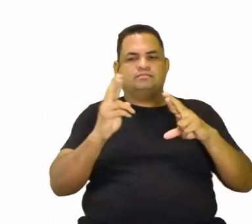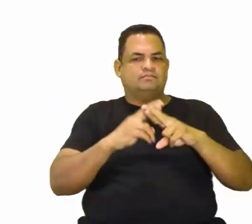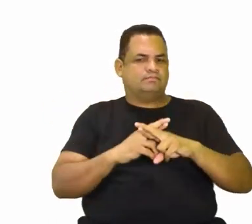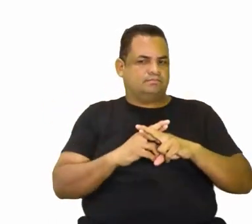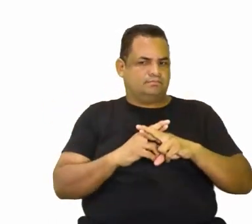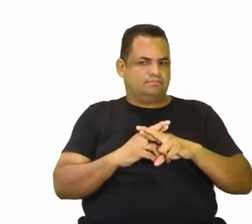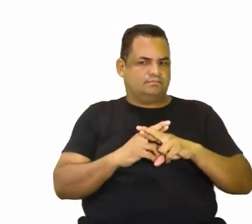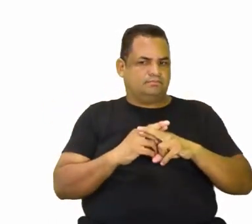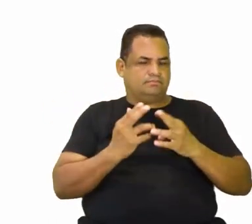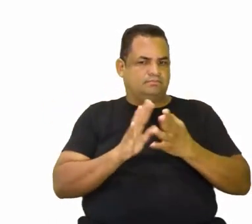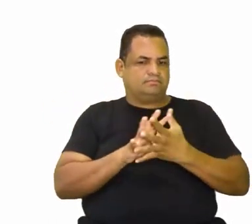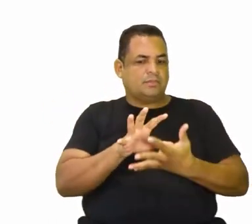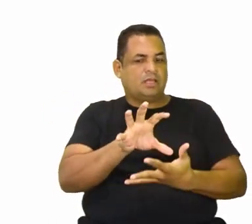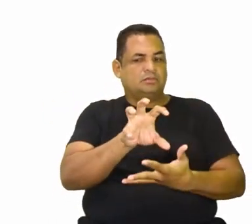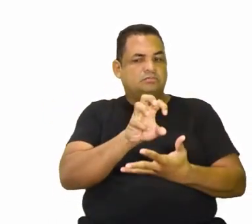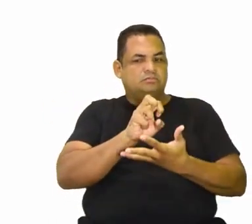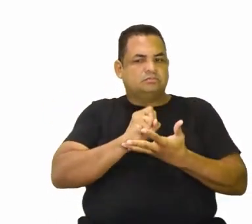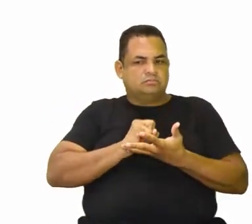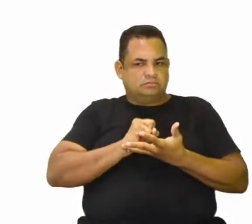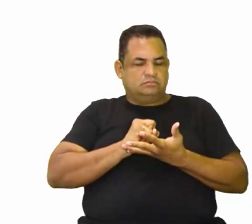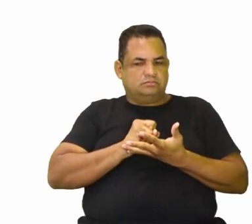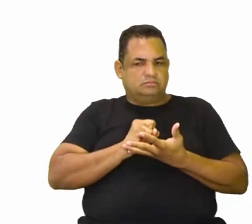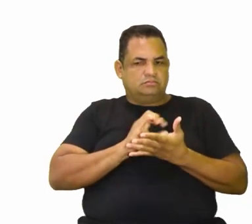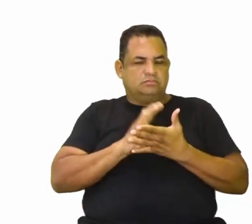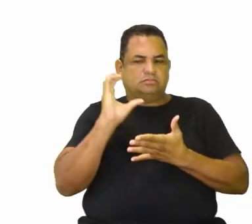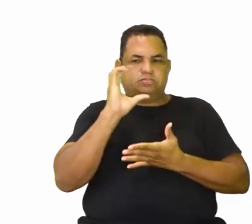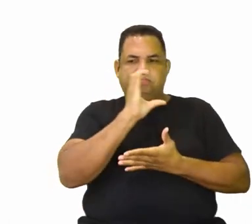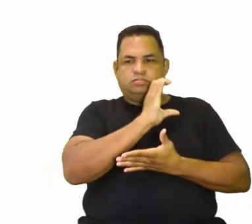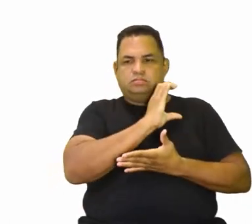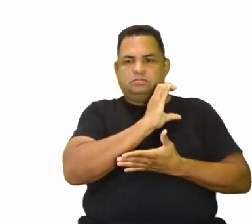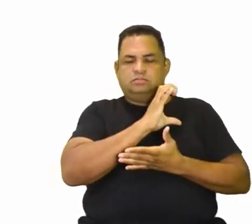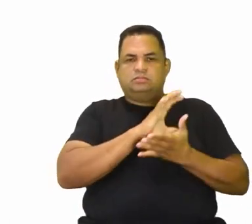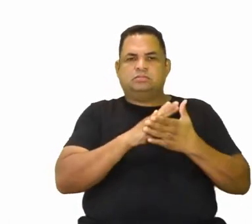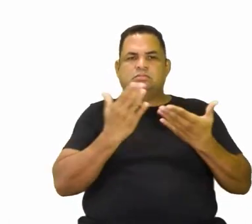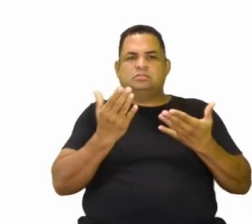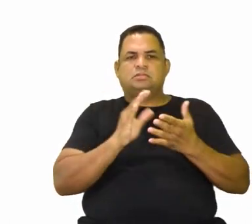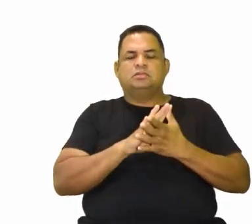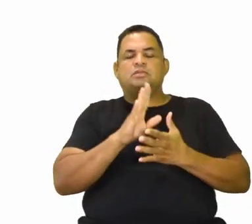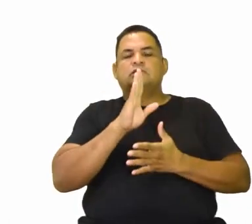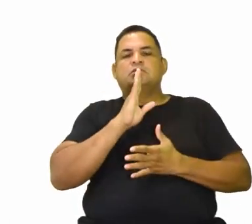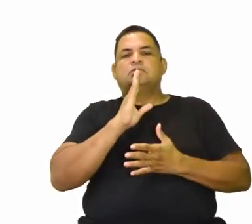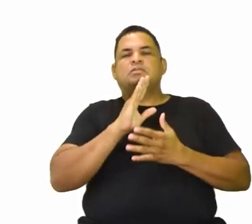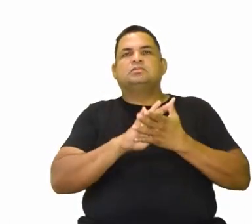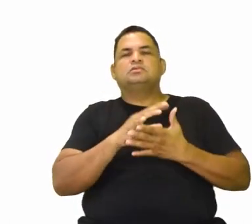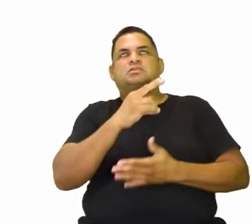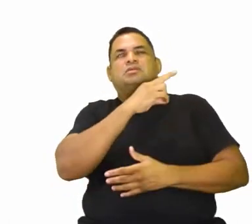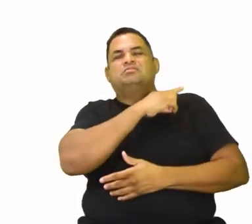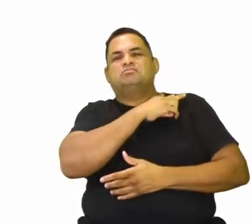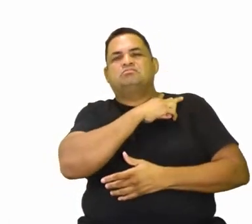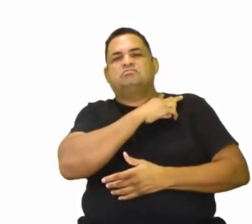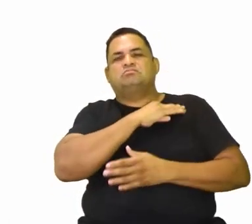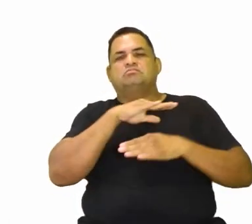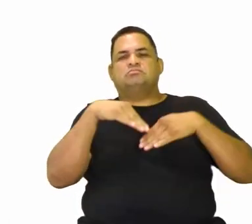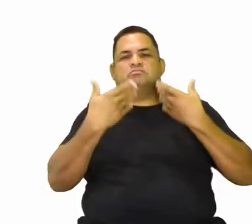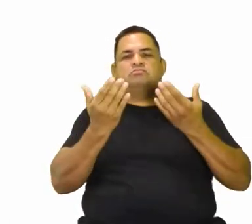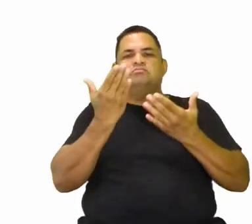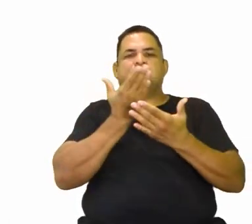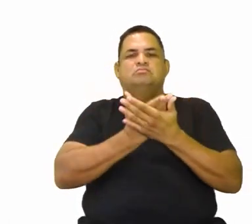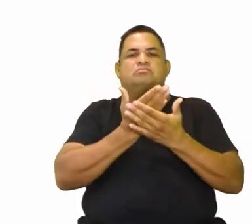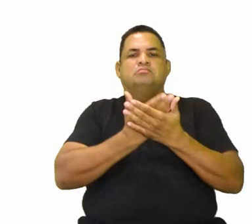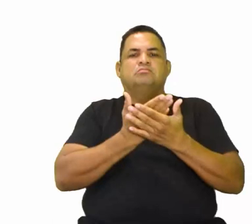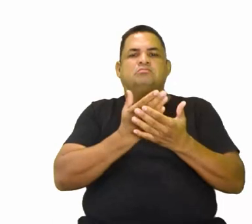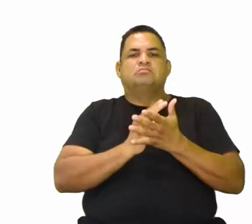reações que vão absorver calor. E sobre isso, professora, vocês vão conhecer lá no segundo ano, quando estiver estudando